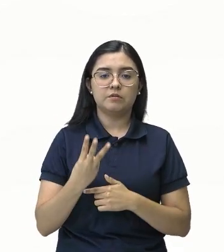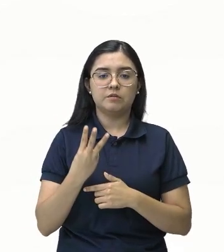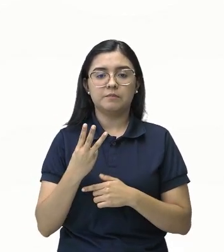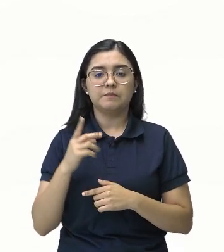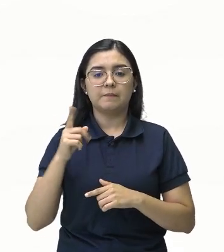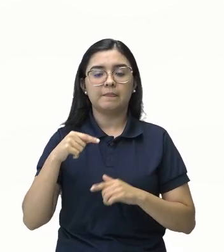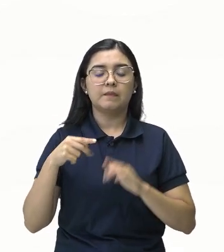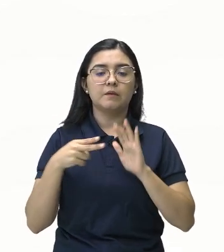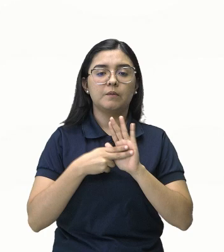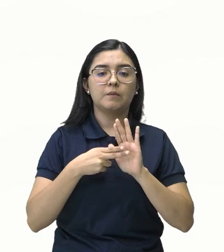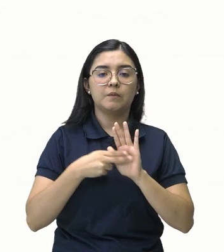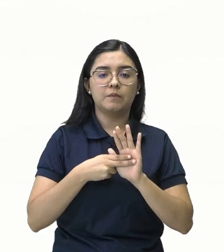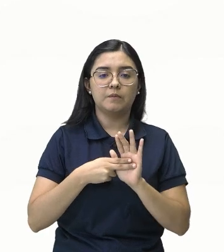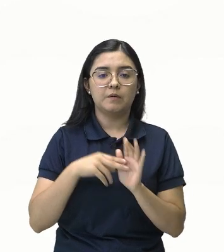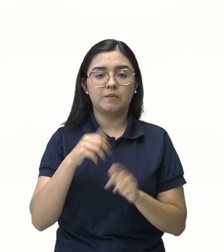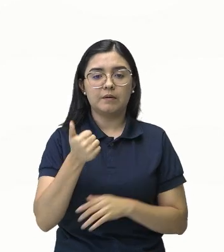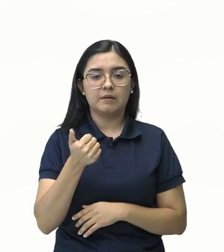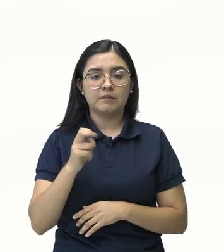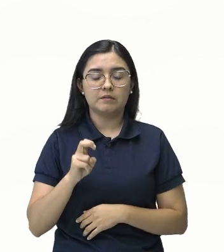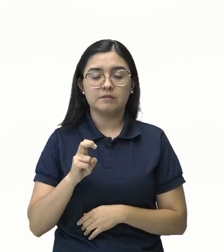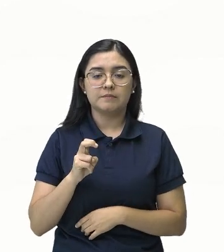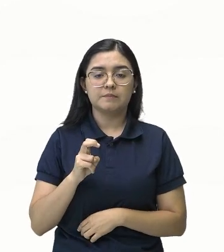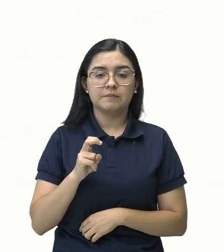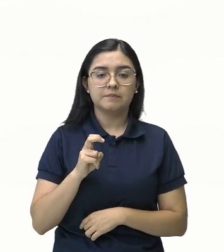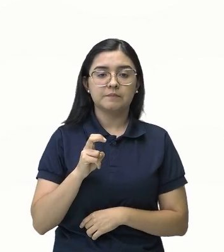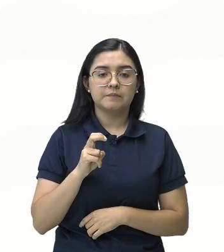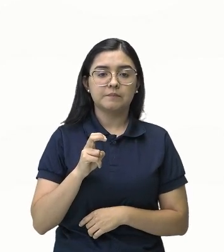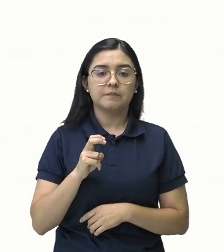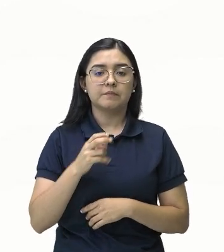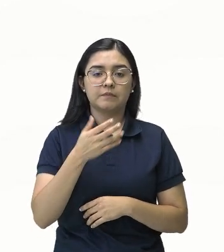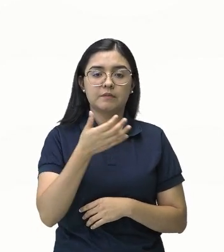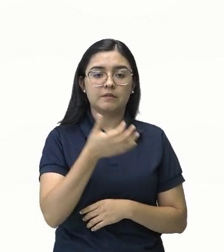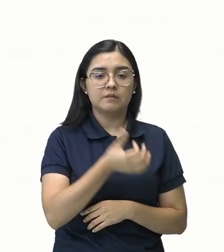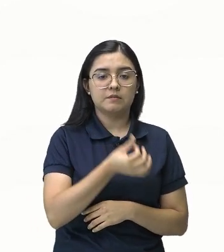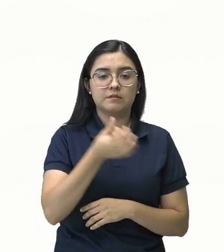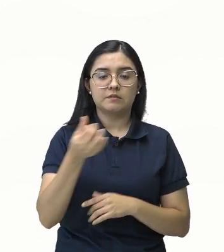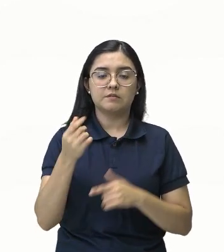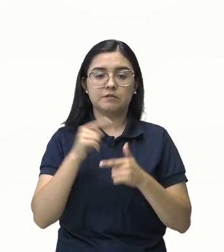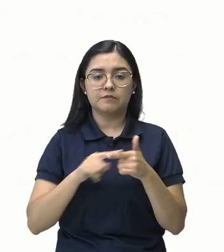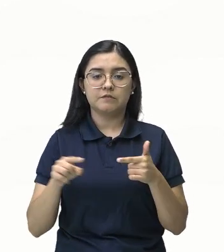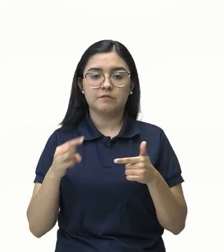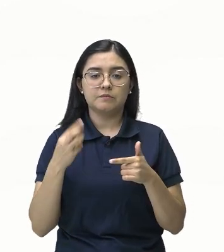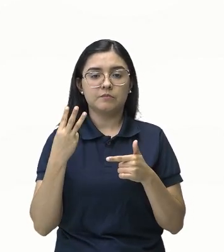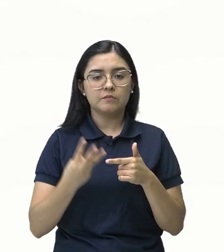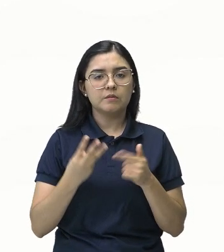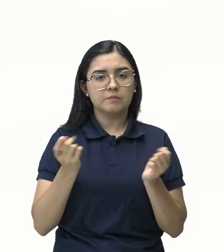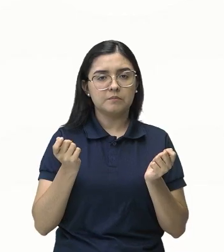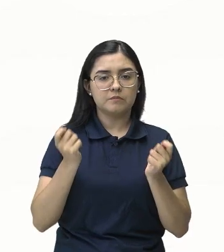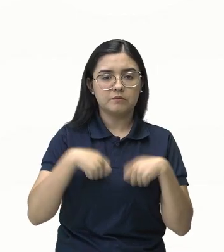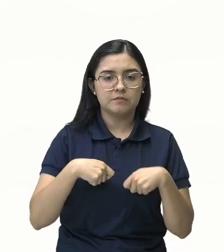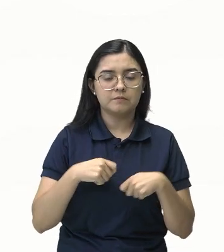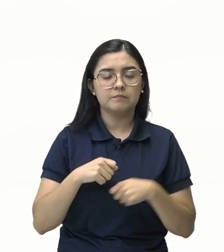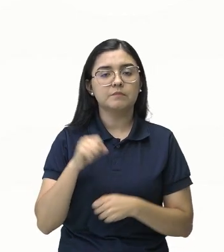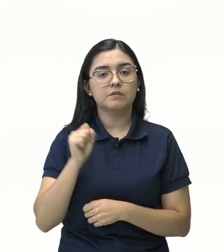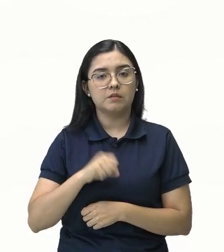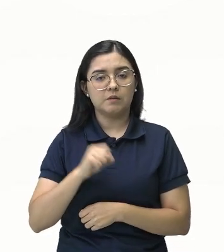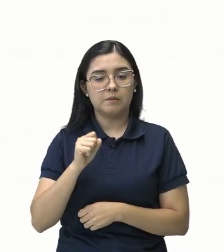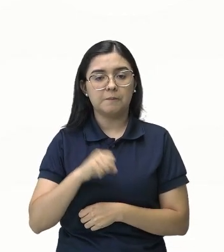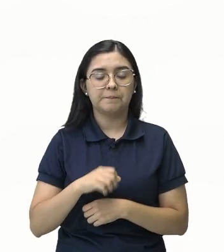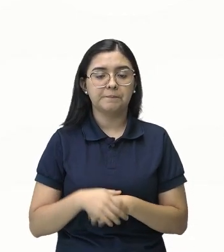ser igual a 15. 66 dividido por 3 também dá? Claro que